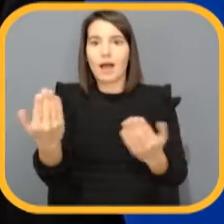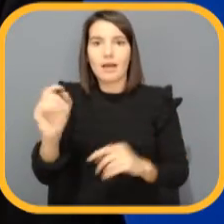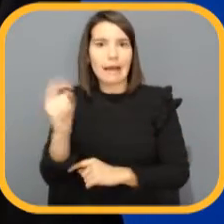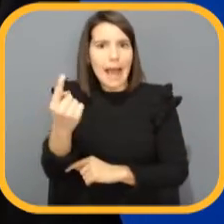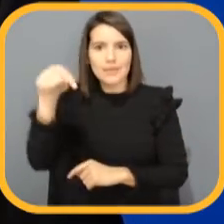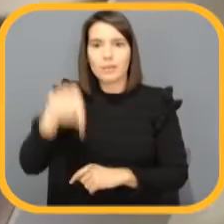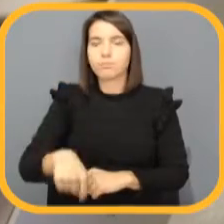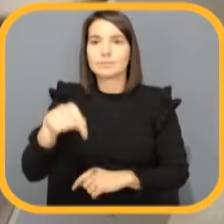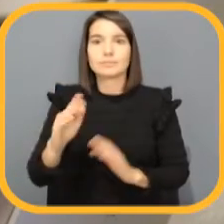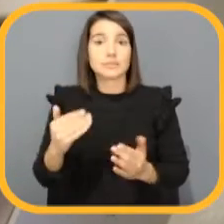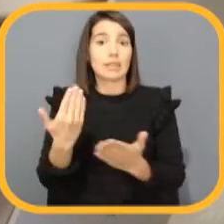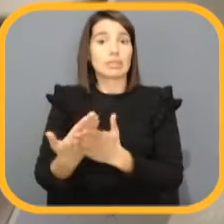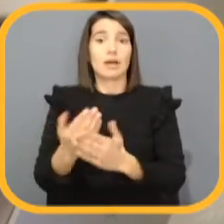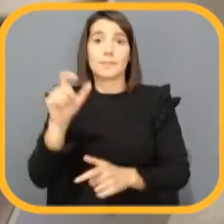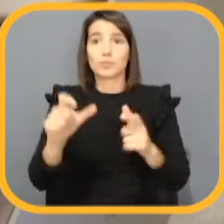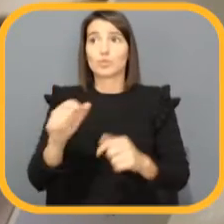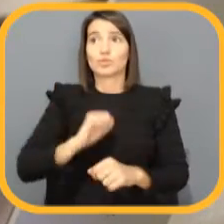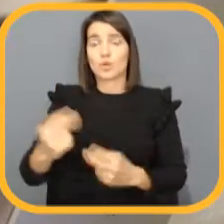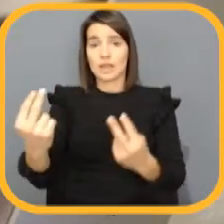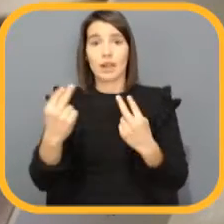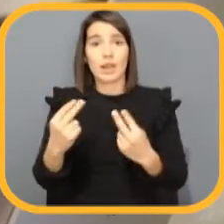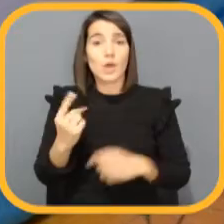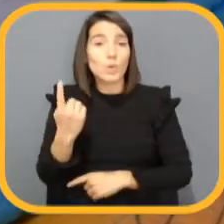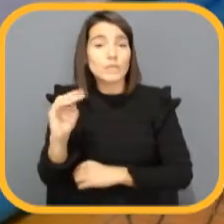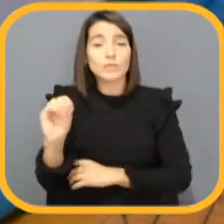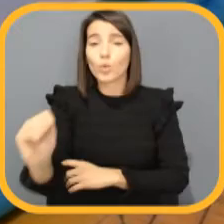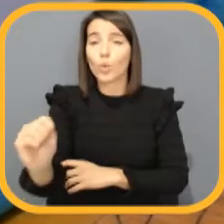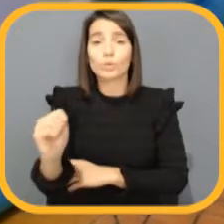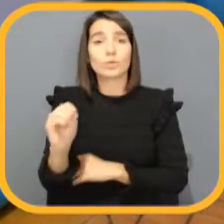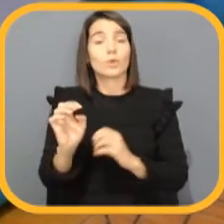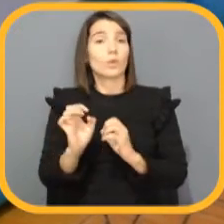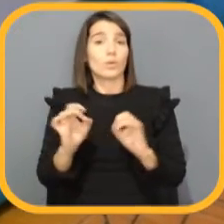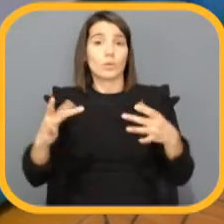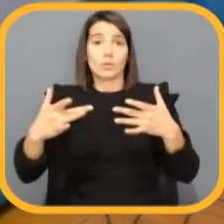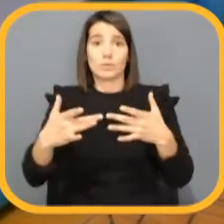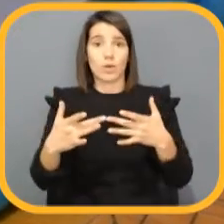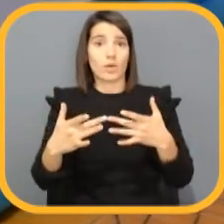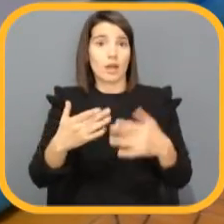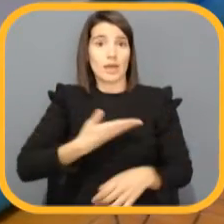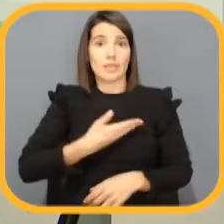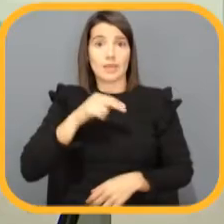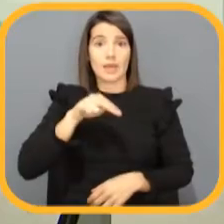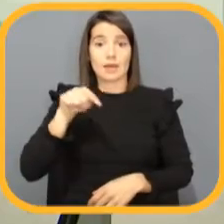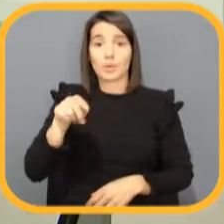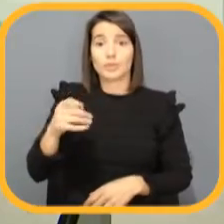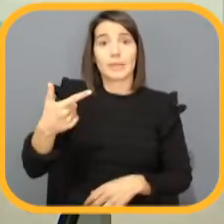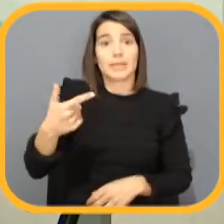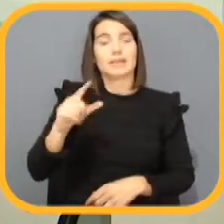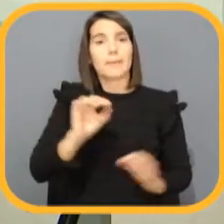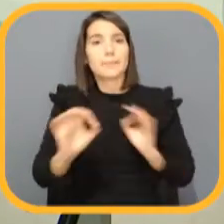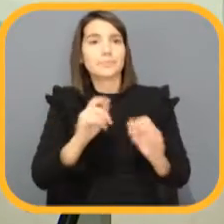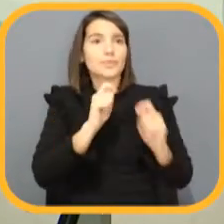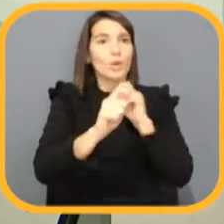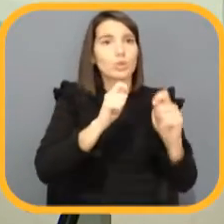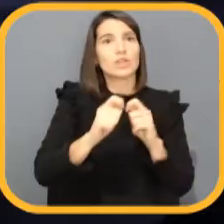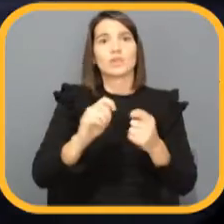jornal que sai todos os dias em banca. O digital tem um ritmo completamente diferente da televisão. Não para, não é? Não fecha. Estamos a tentar criar uma lógica